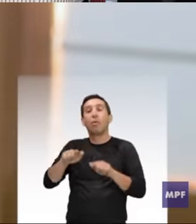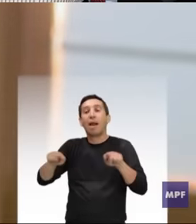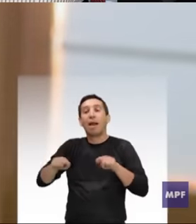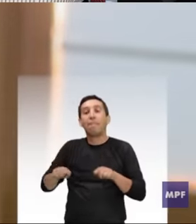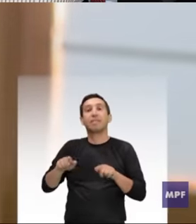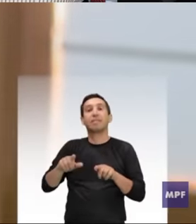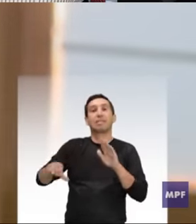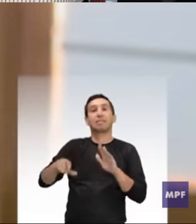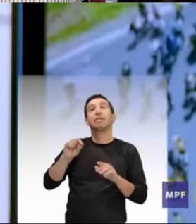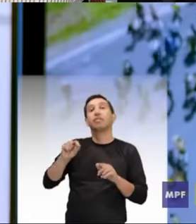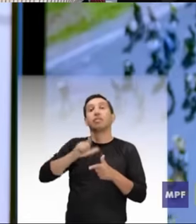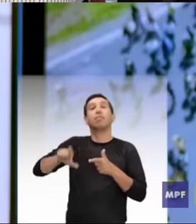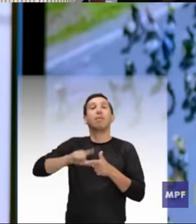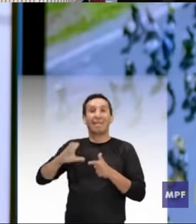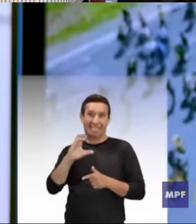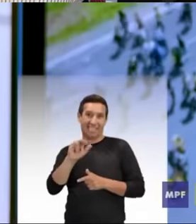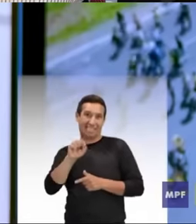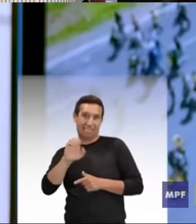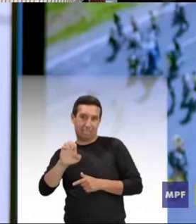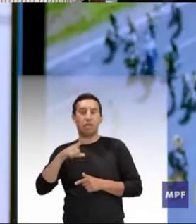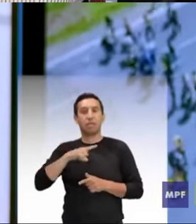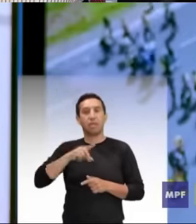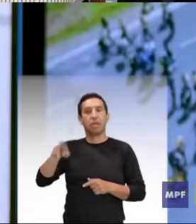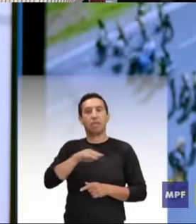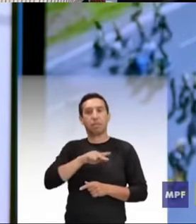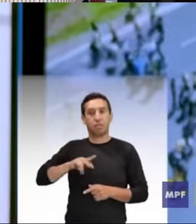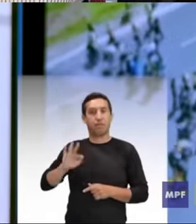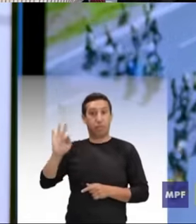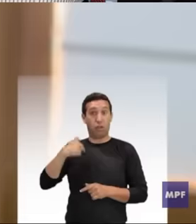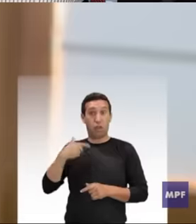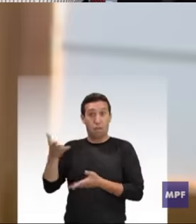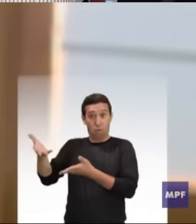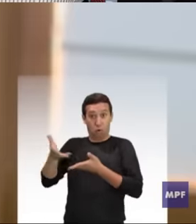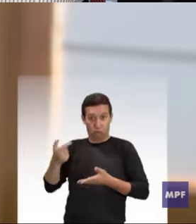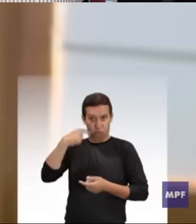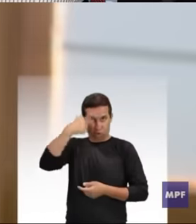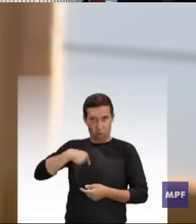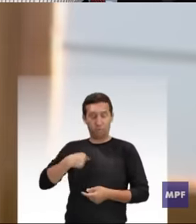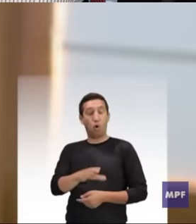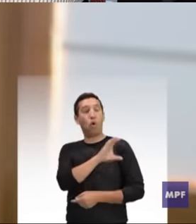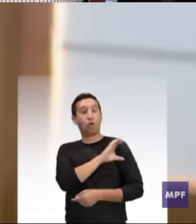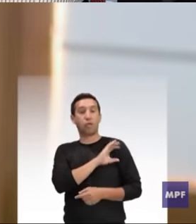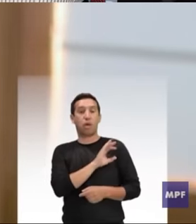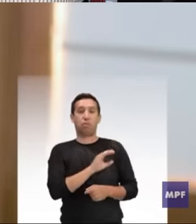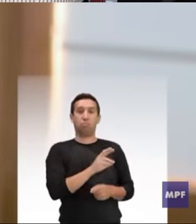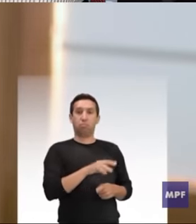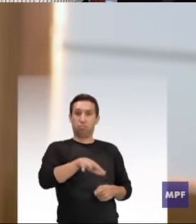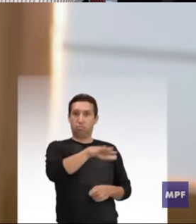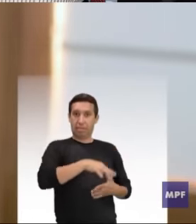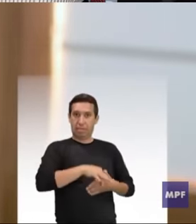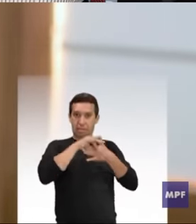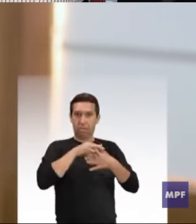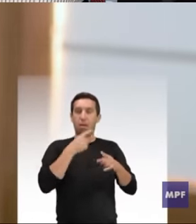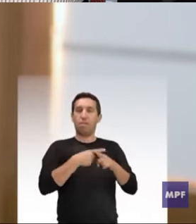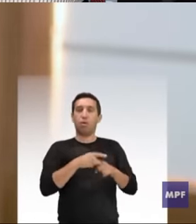é composto pelos coordenadores das câmaras temáticas do Ministério Público Federal ele me convidou para coordenar esse grupo